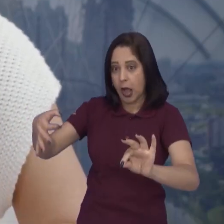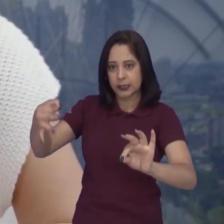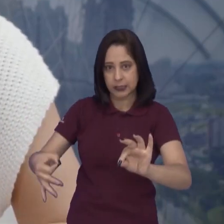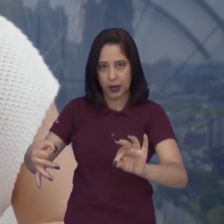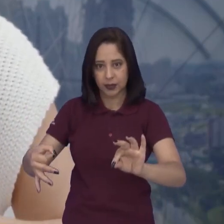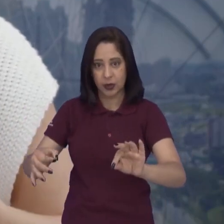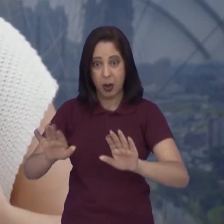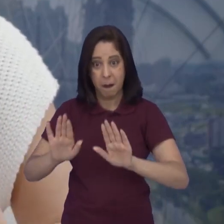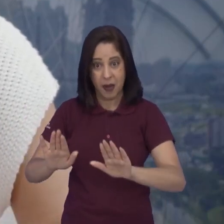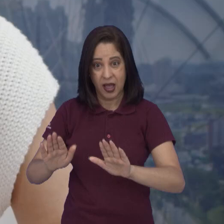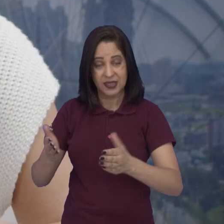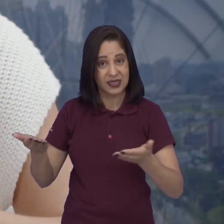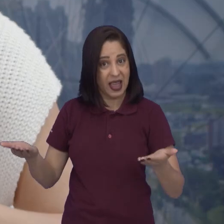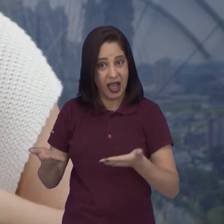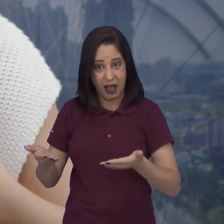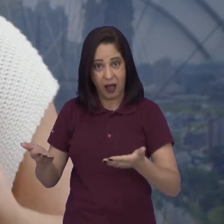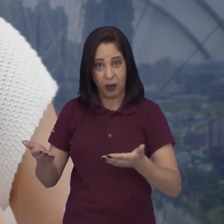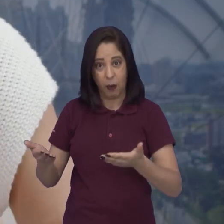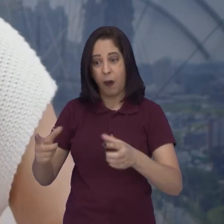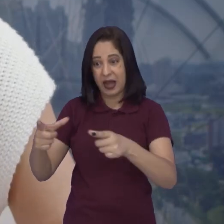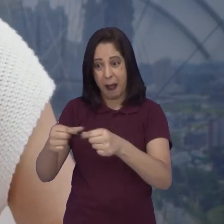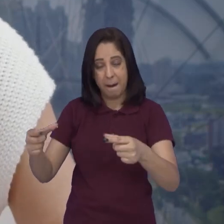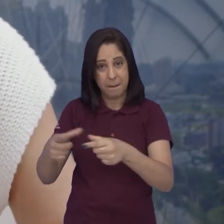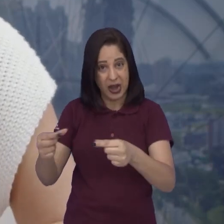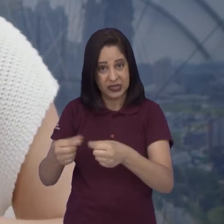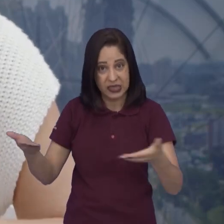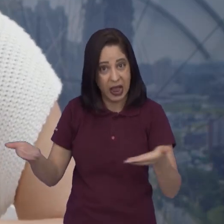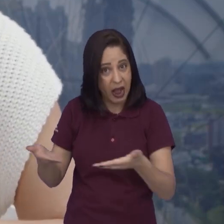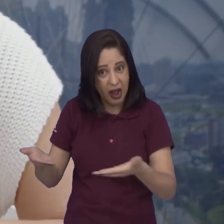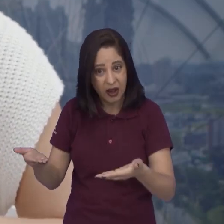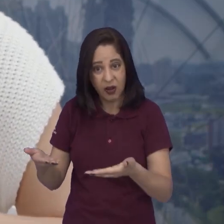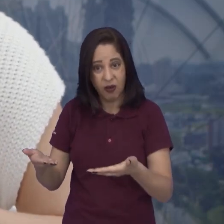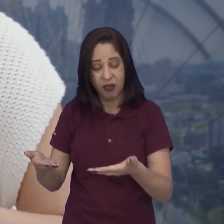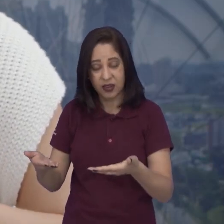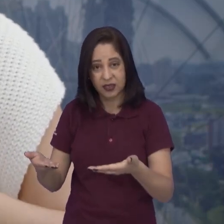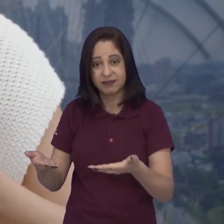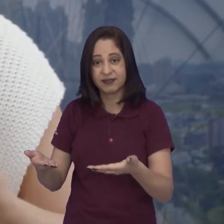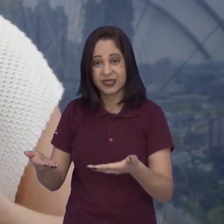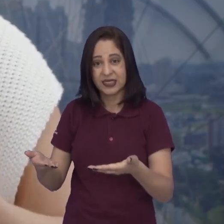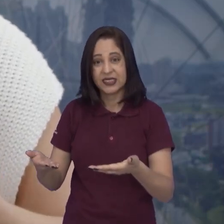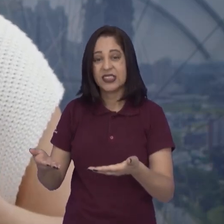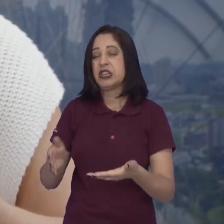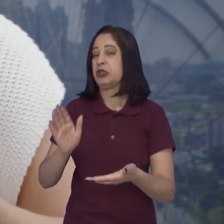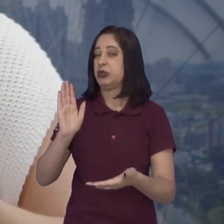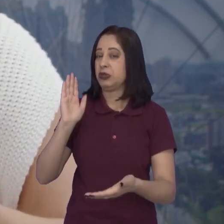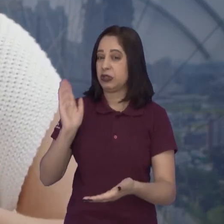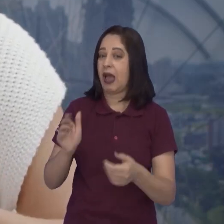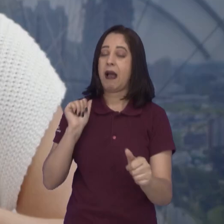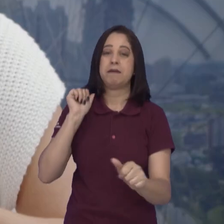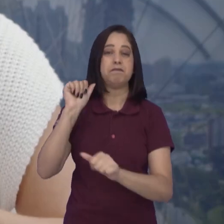Brasília hoje, as cidades satélites e os problemas urbanos que ela traz, a grande questão do imaginário do planejamento é